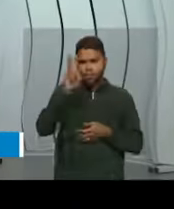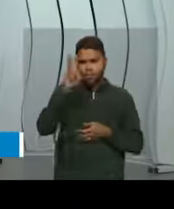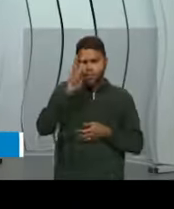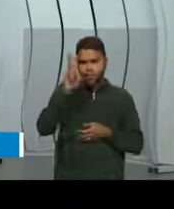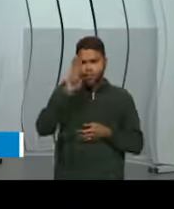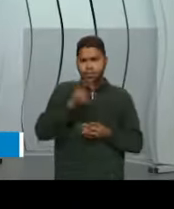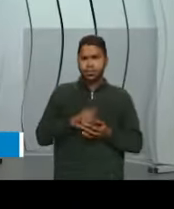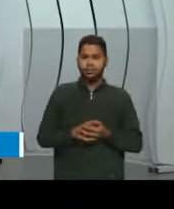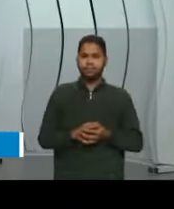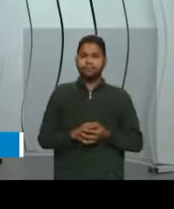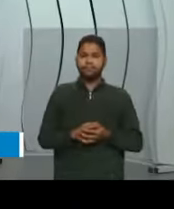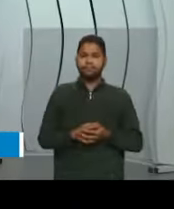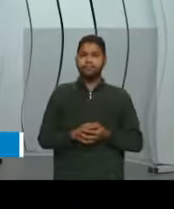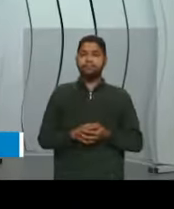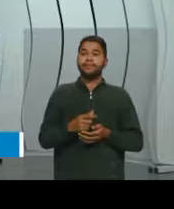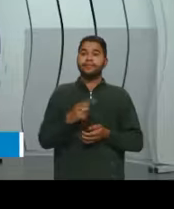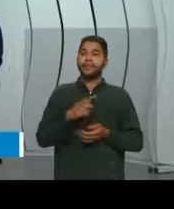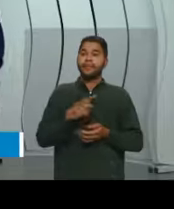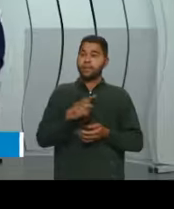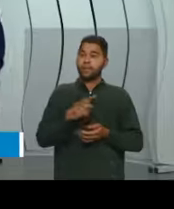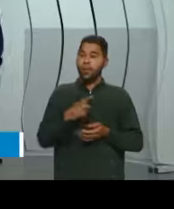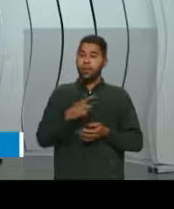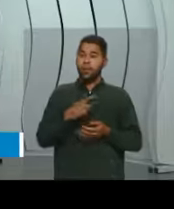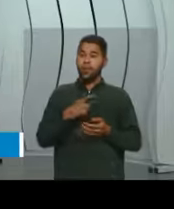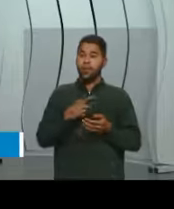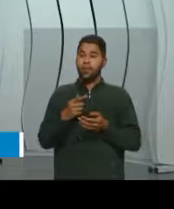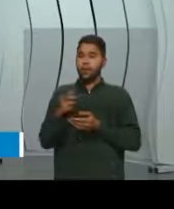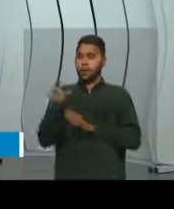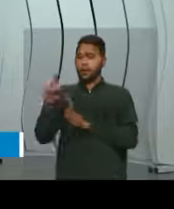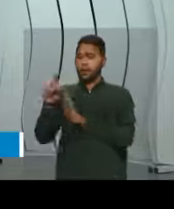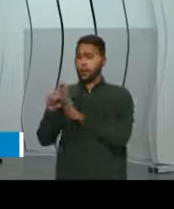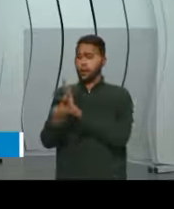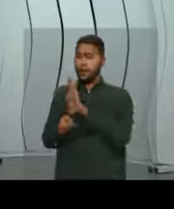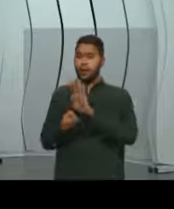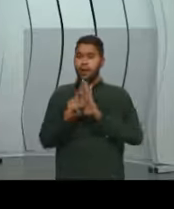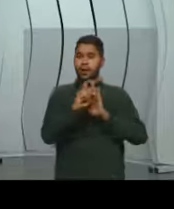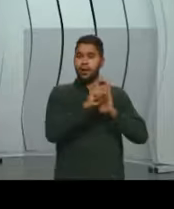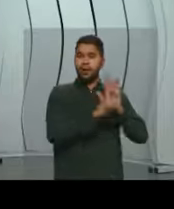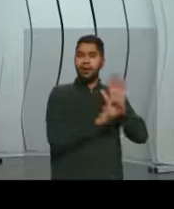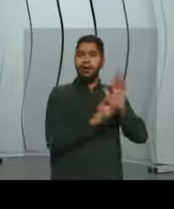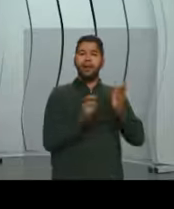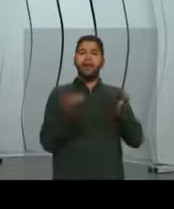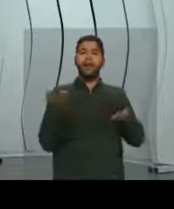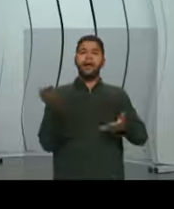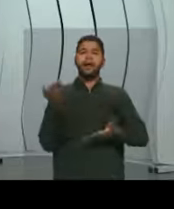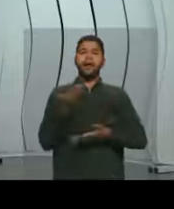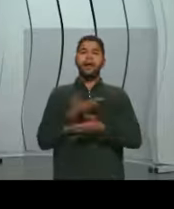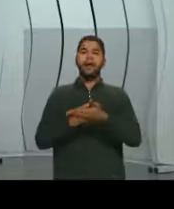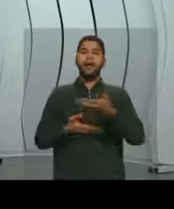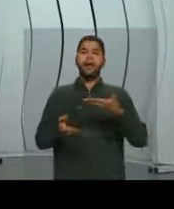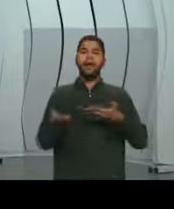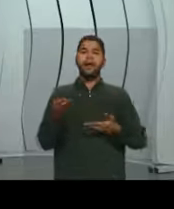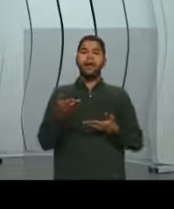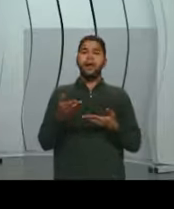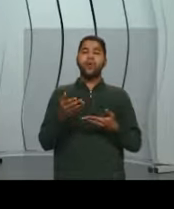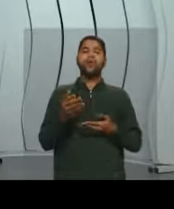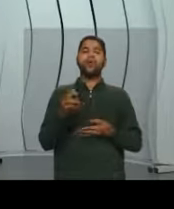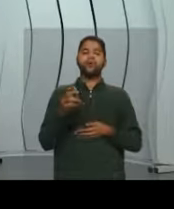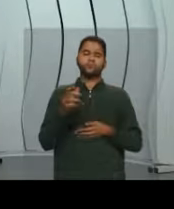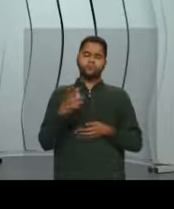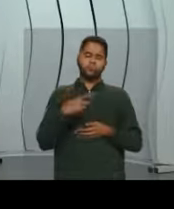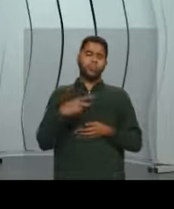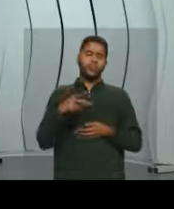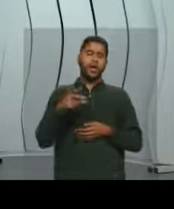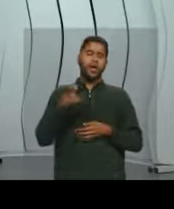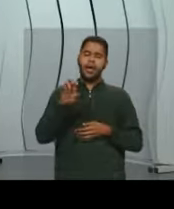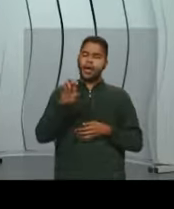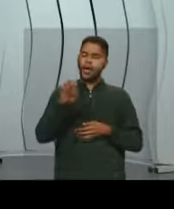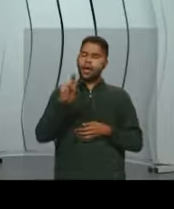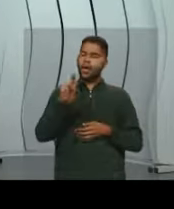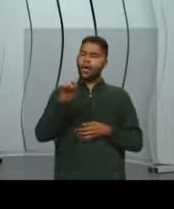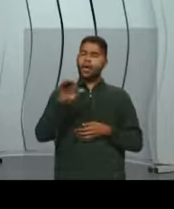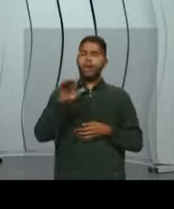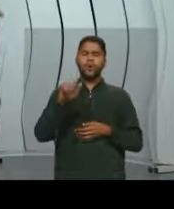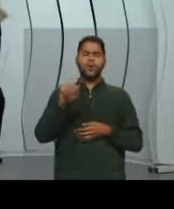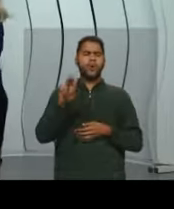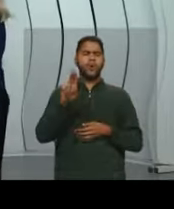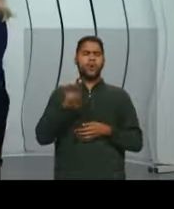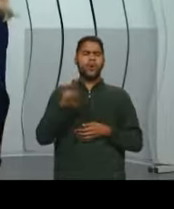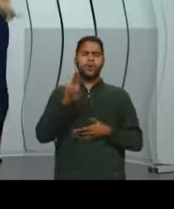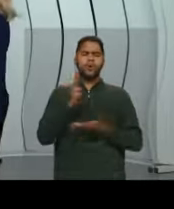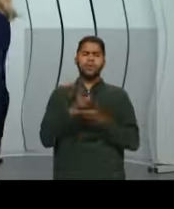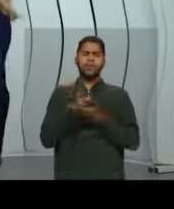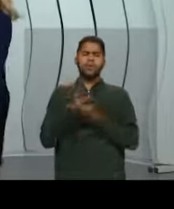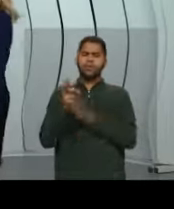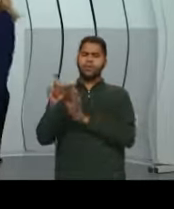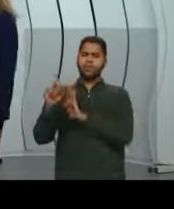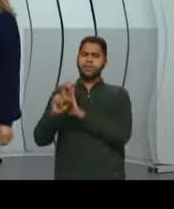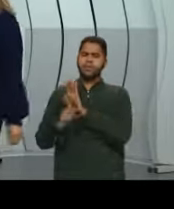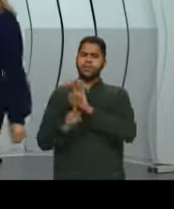Olha só, nós temos aqui uma intertextualidade. A época usa muito a intertextualidade na capa. Nós vamos falar